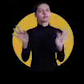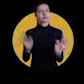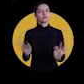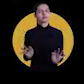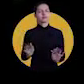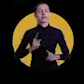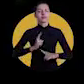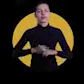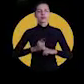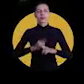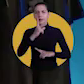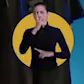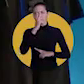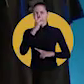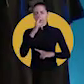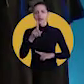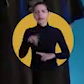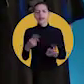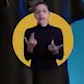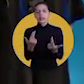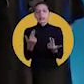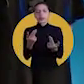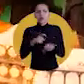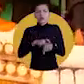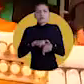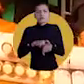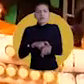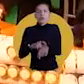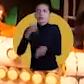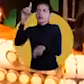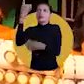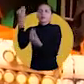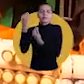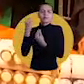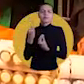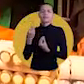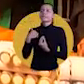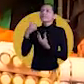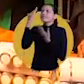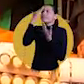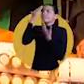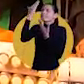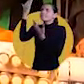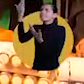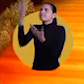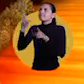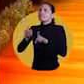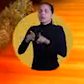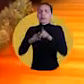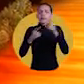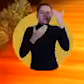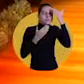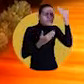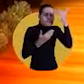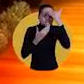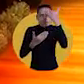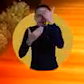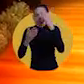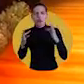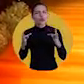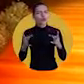intenso, um momento de gratidão a Deus e de gratidão a todos os que